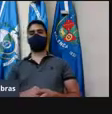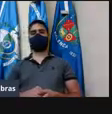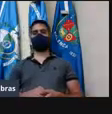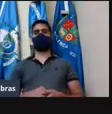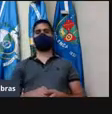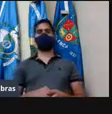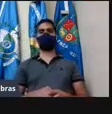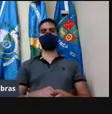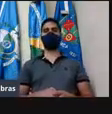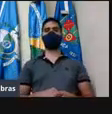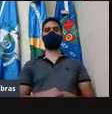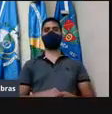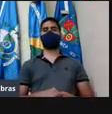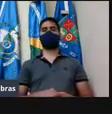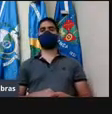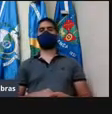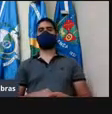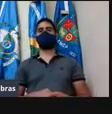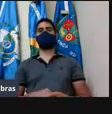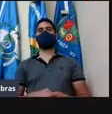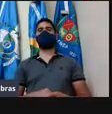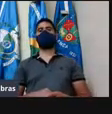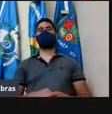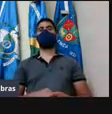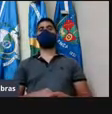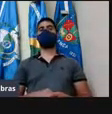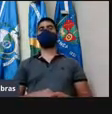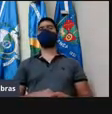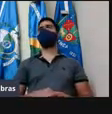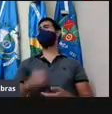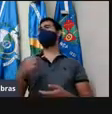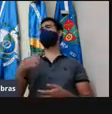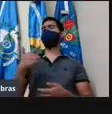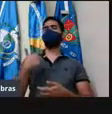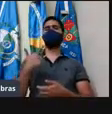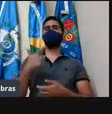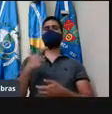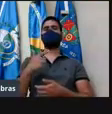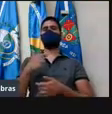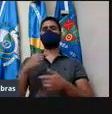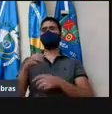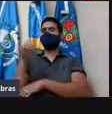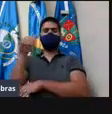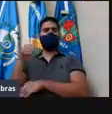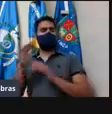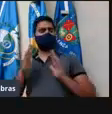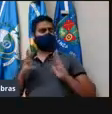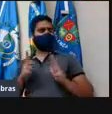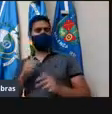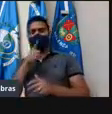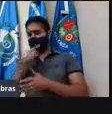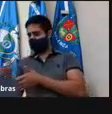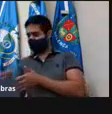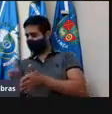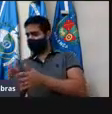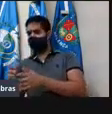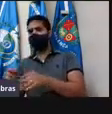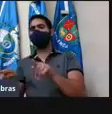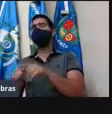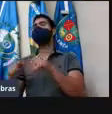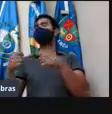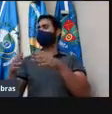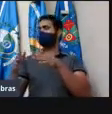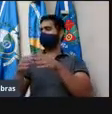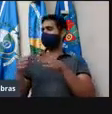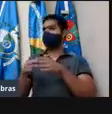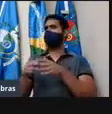E já que as máquinas não chegam, já que não tem máquina para limpar as valetas, não podemos deixar de pedir o nosso prefeito